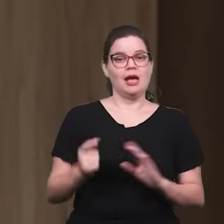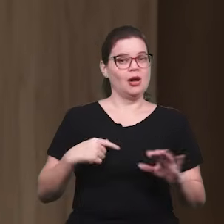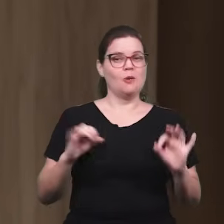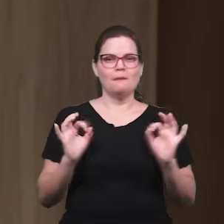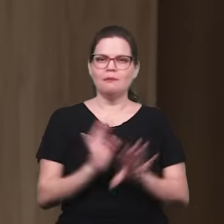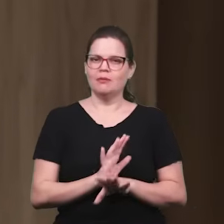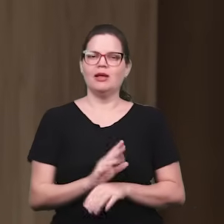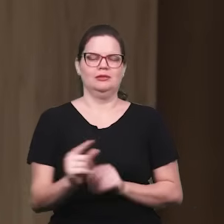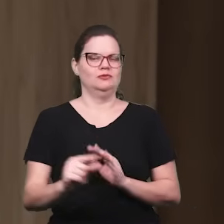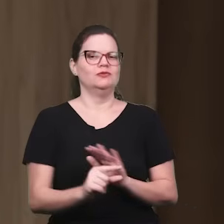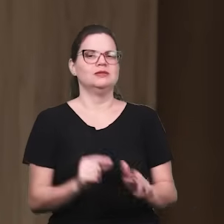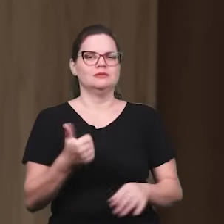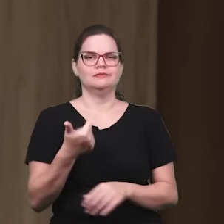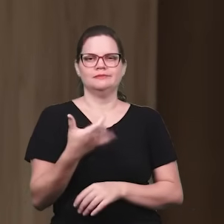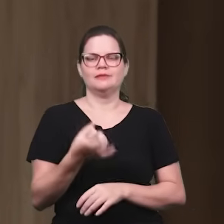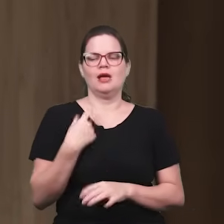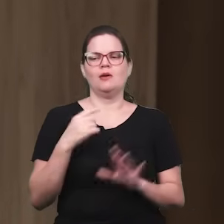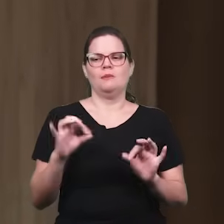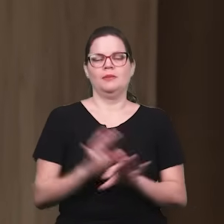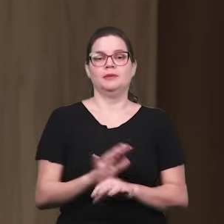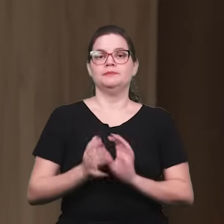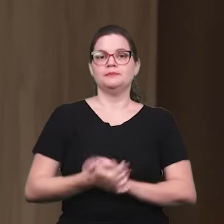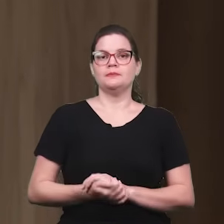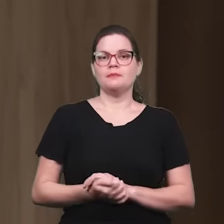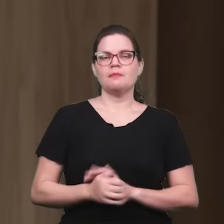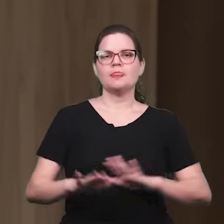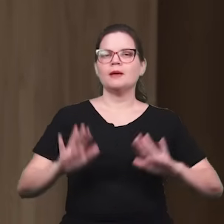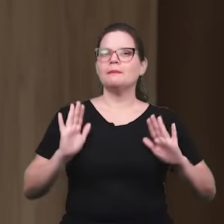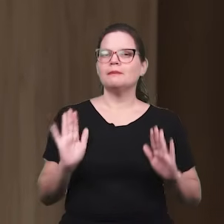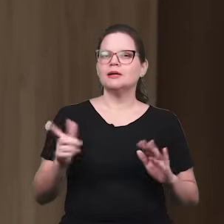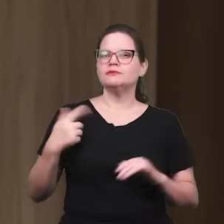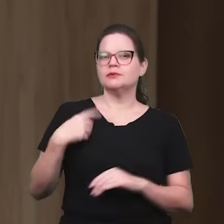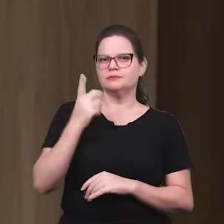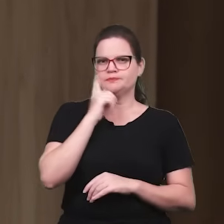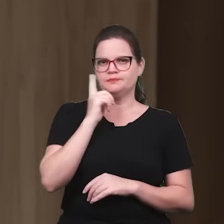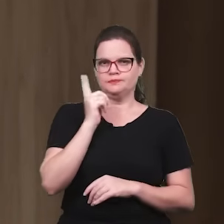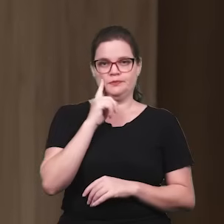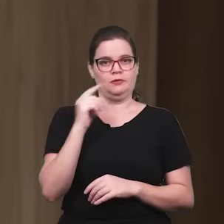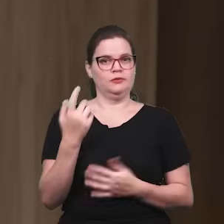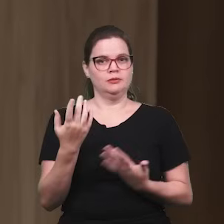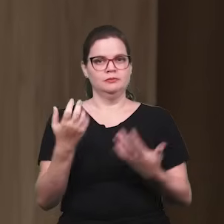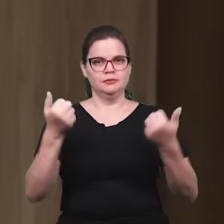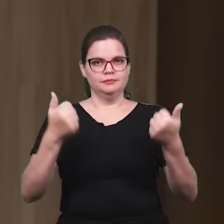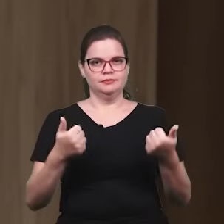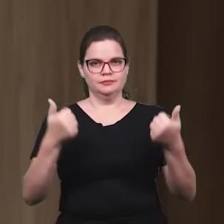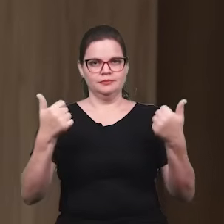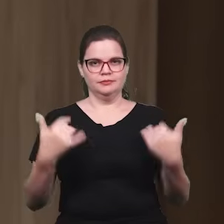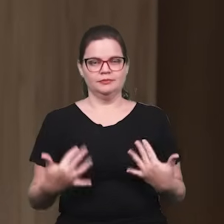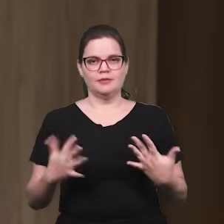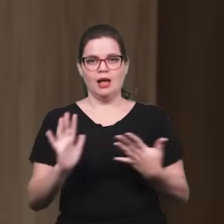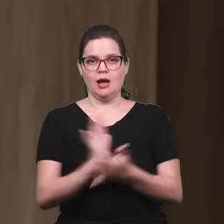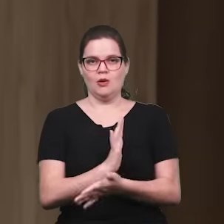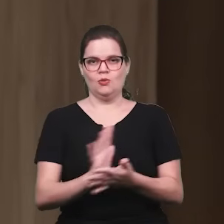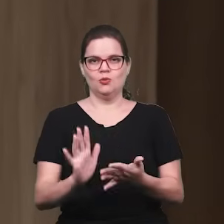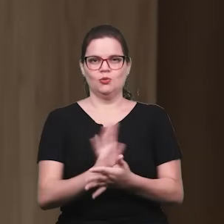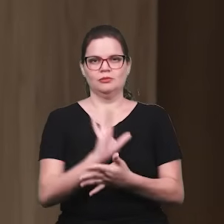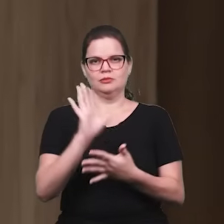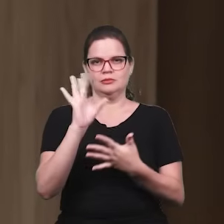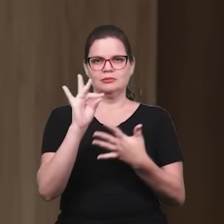completo, né? É muito completo. Mas vamos aqui pontuar alguns